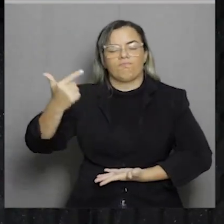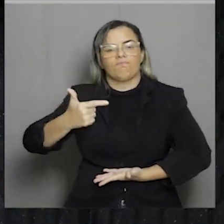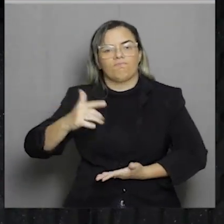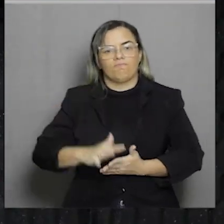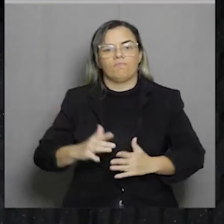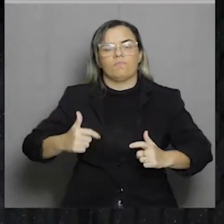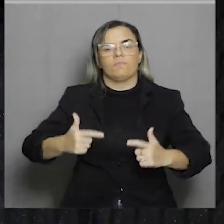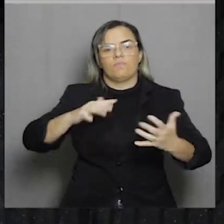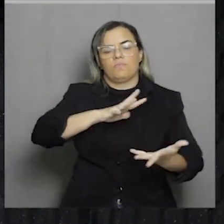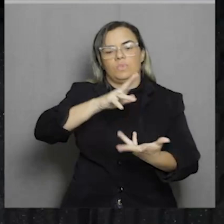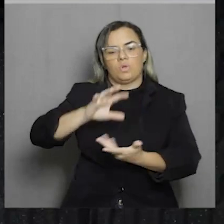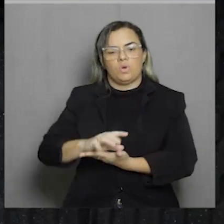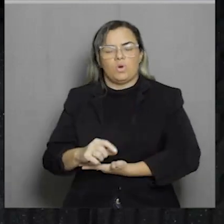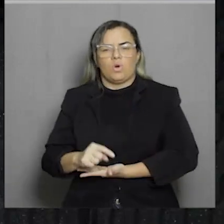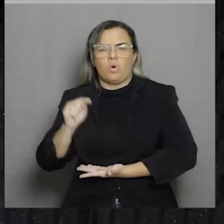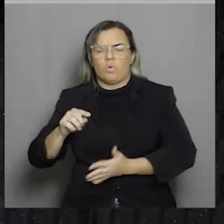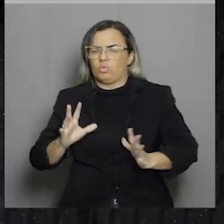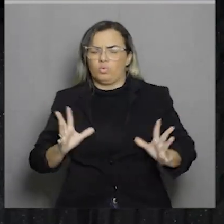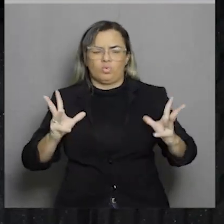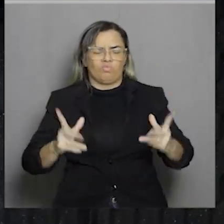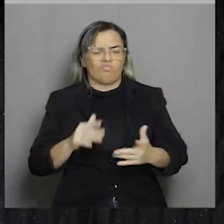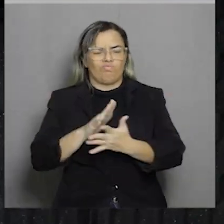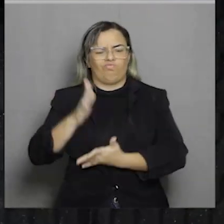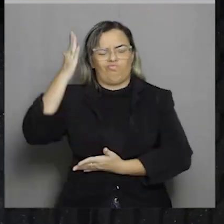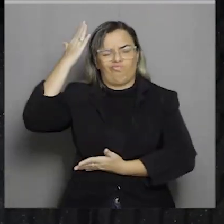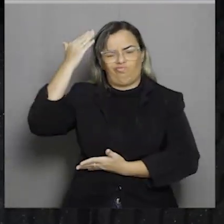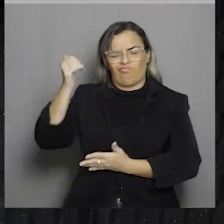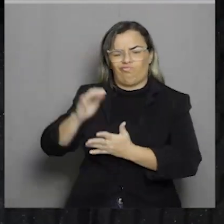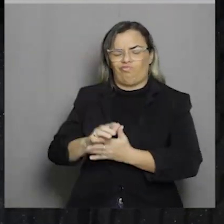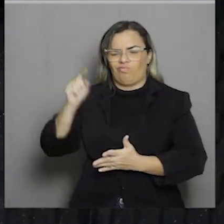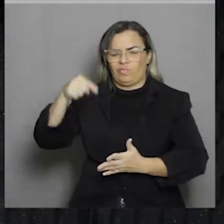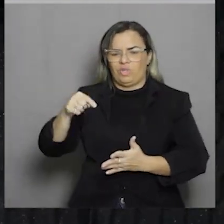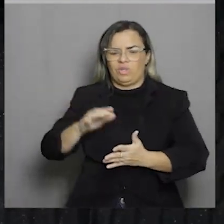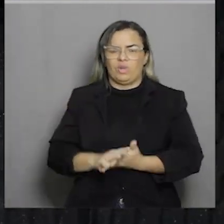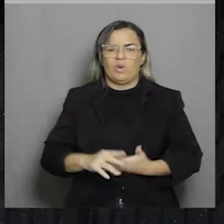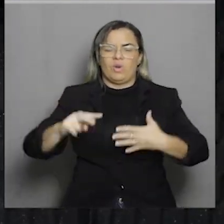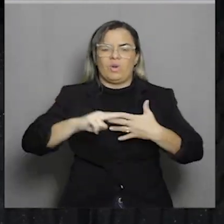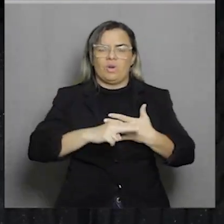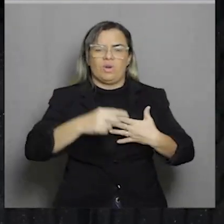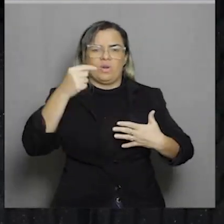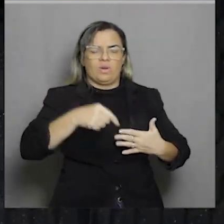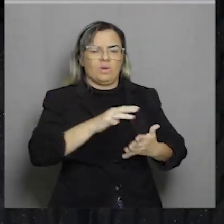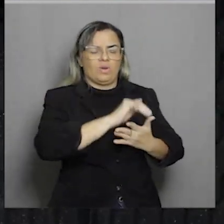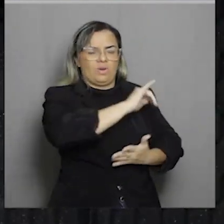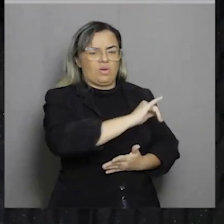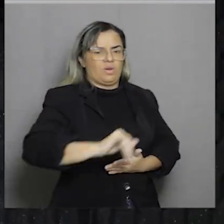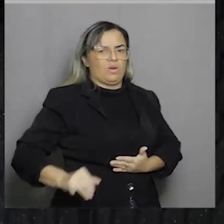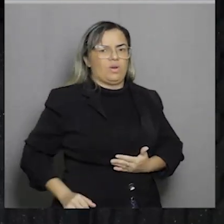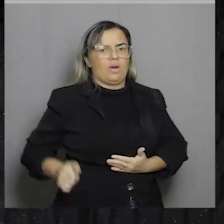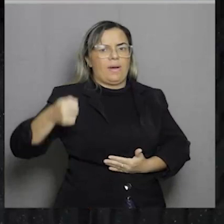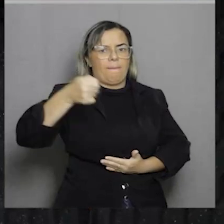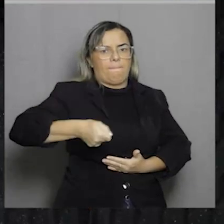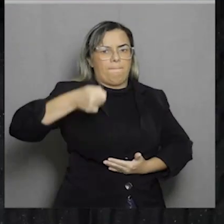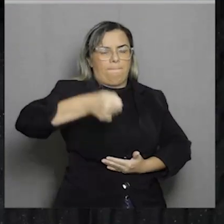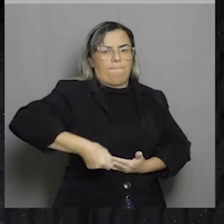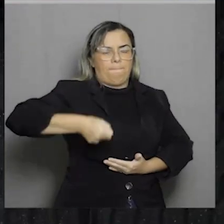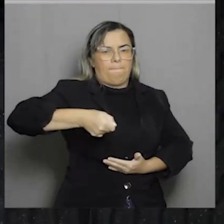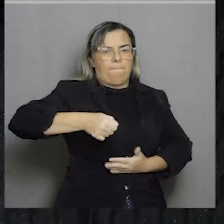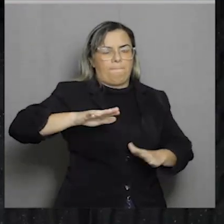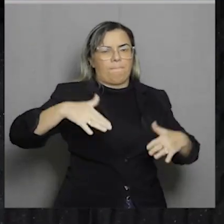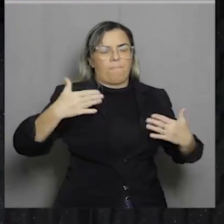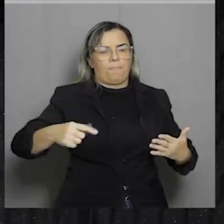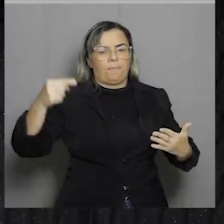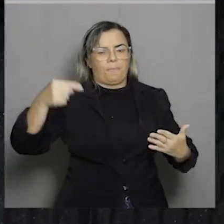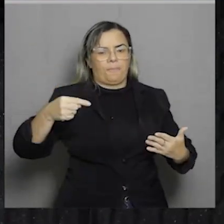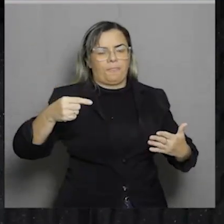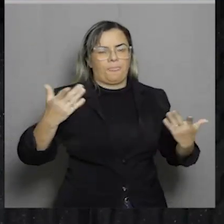uma guerra onde nós temos motivações como o imperialismo, por parte